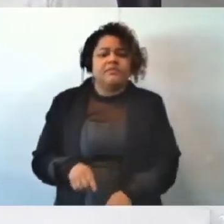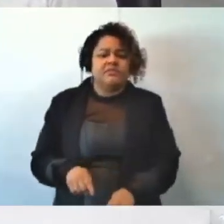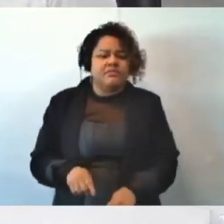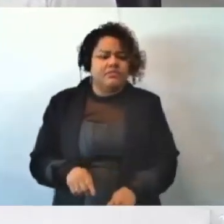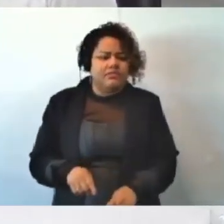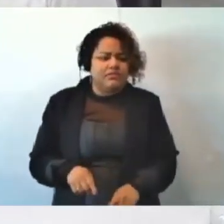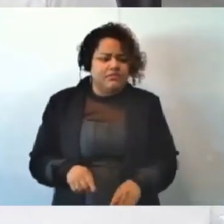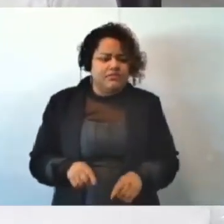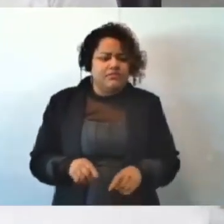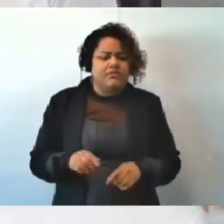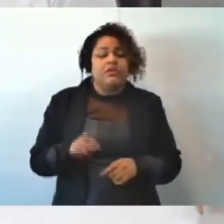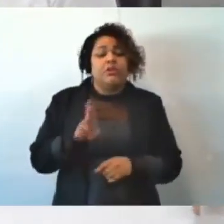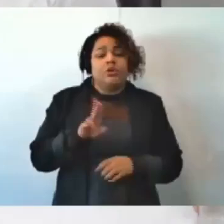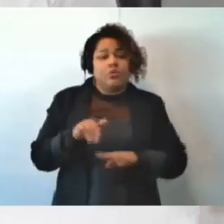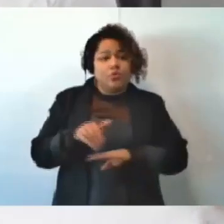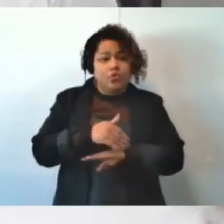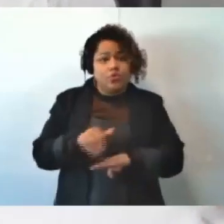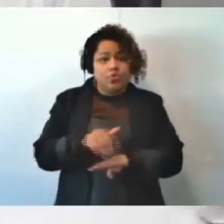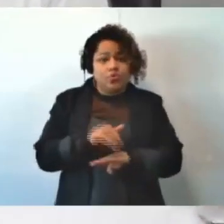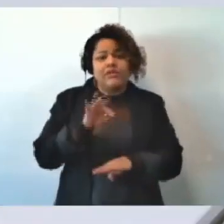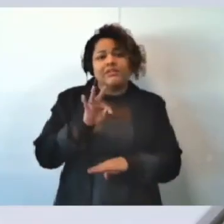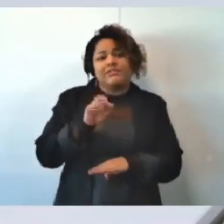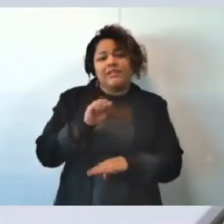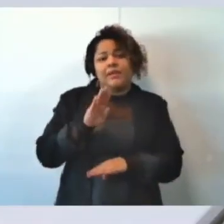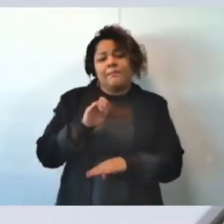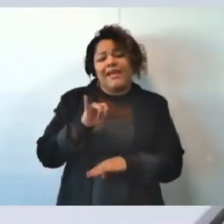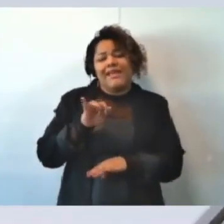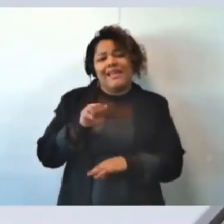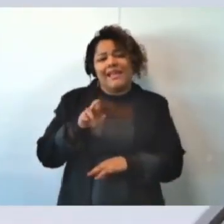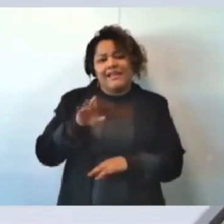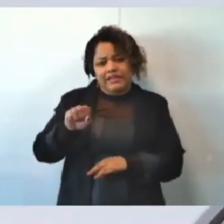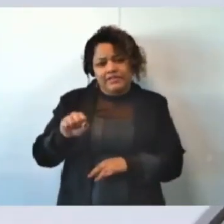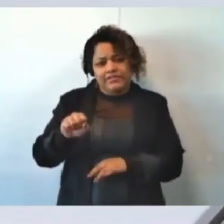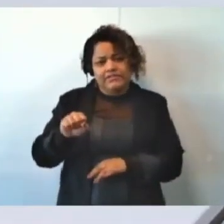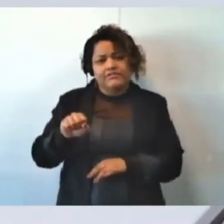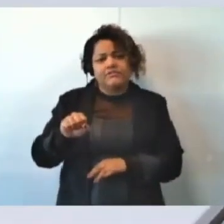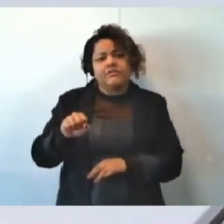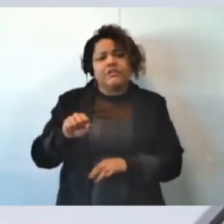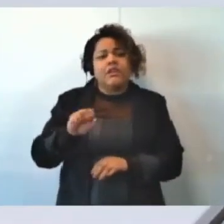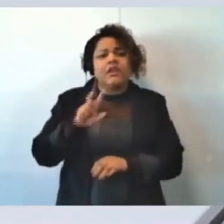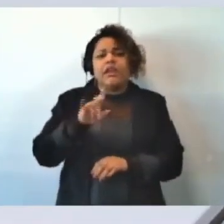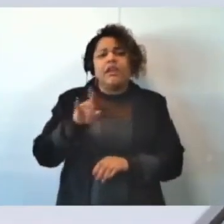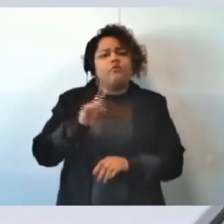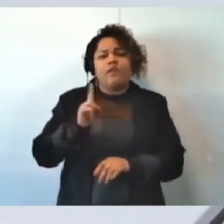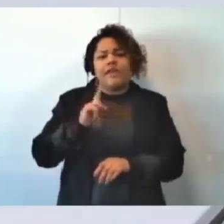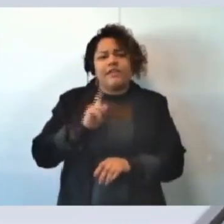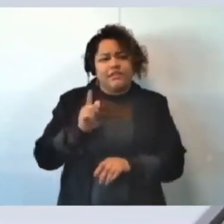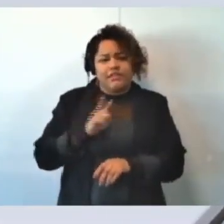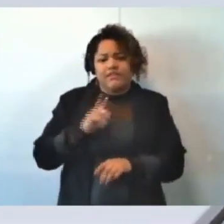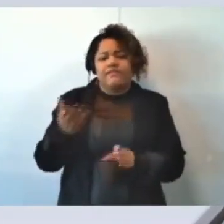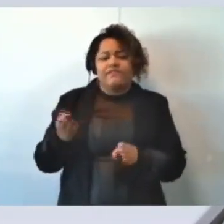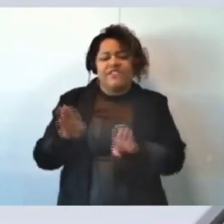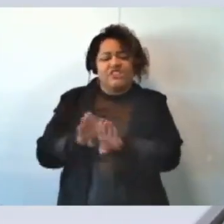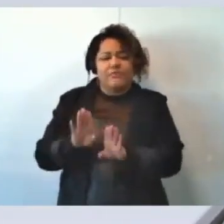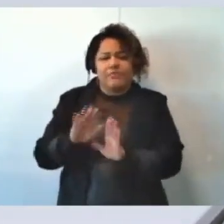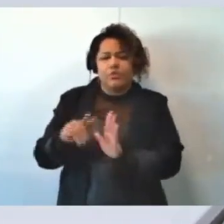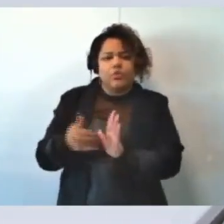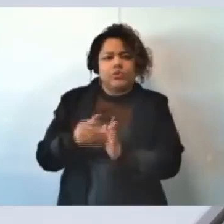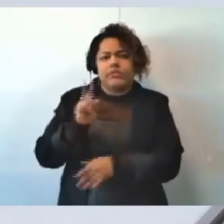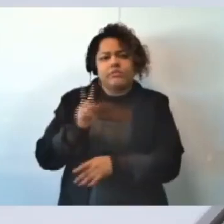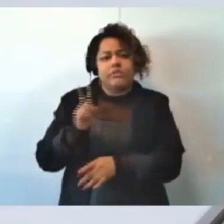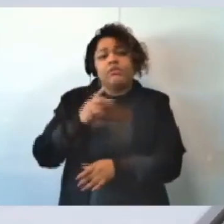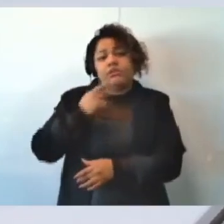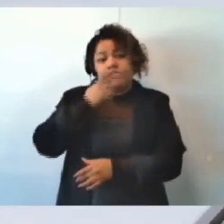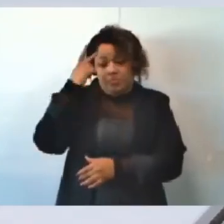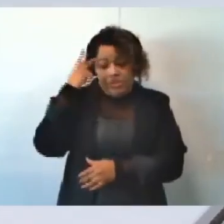Realmente, a Rua Tabaiares não vai ter totalmente o fechamento dela, porque tem pessoas que vão transitar, e é trânsito local, para